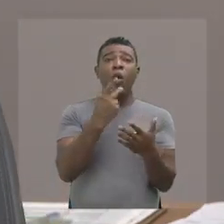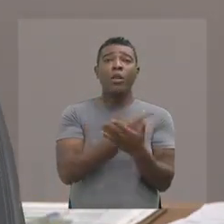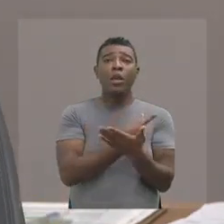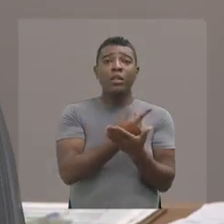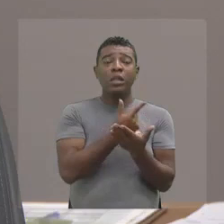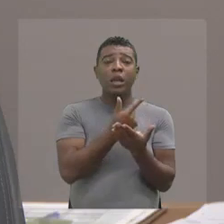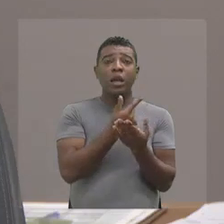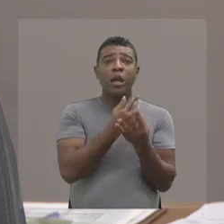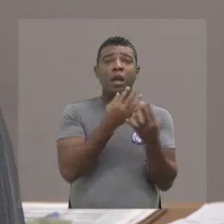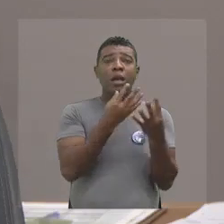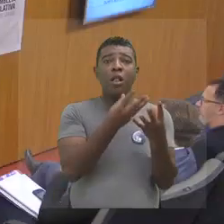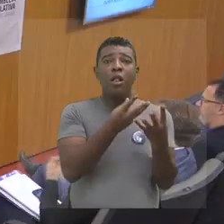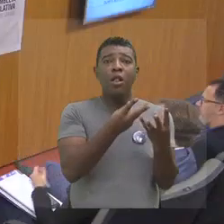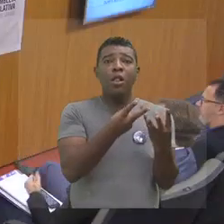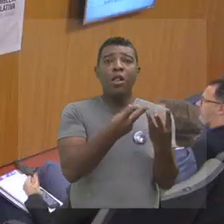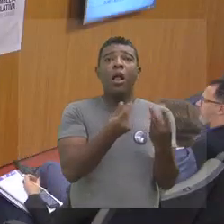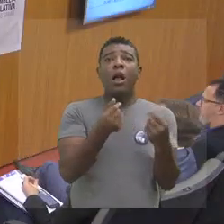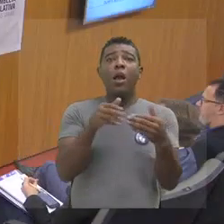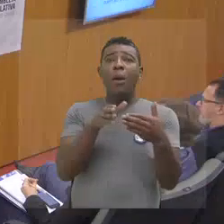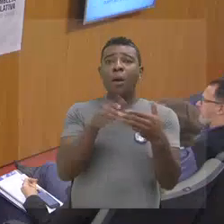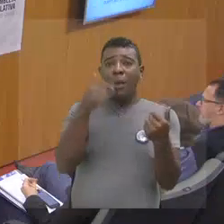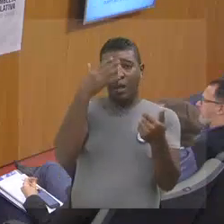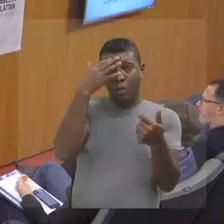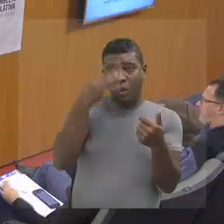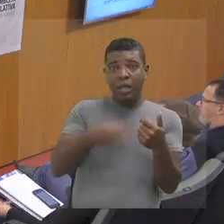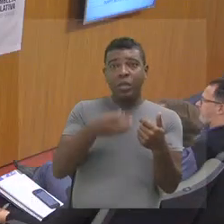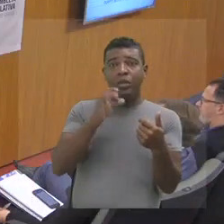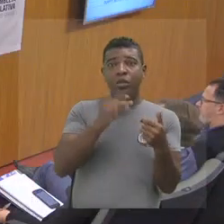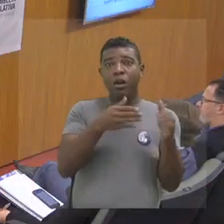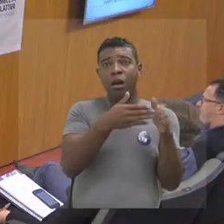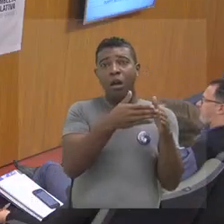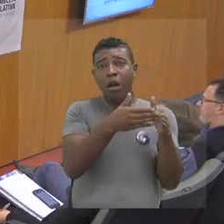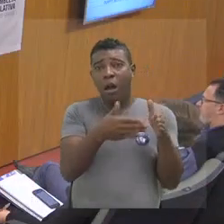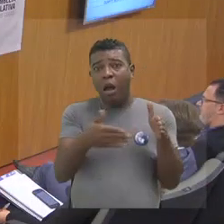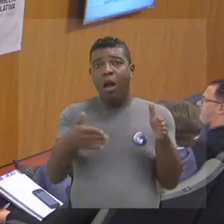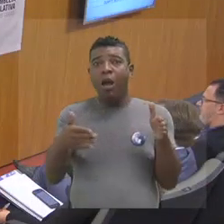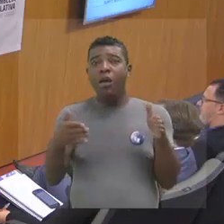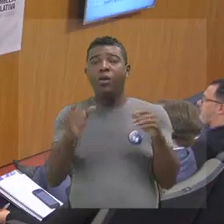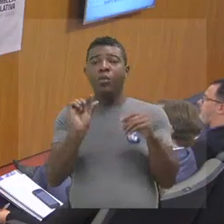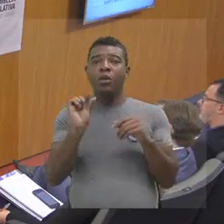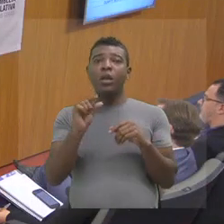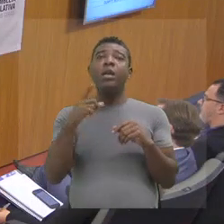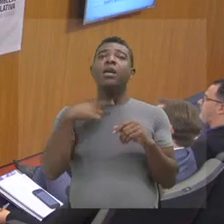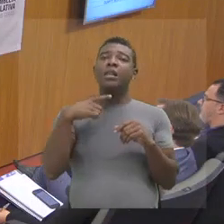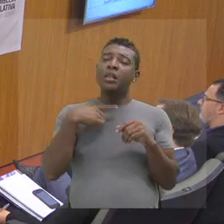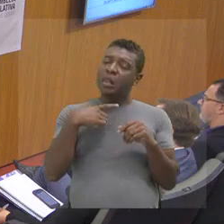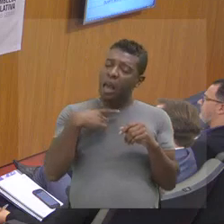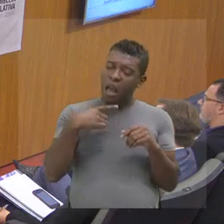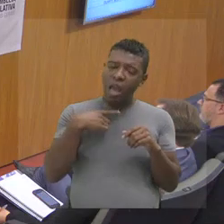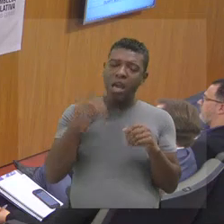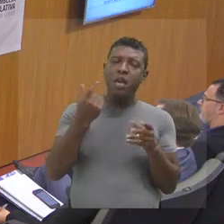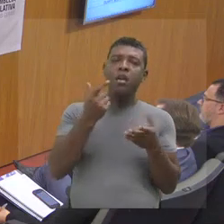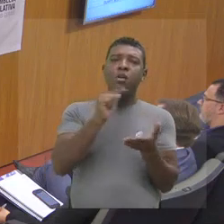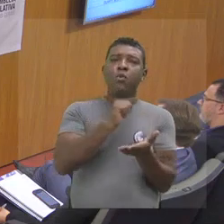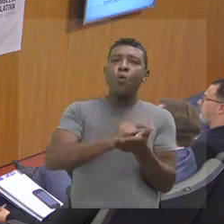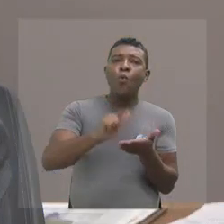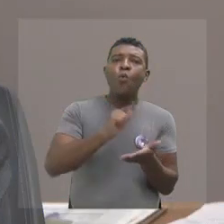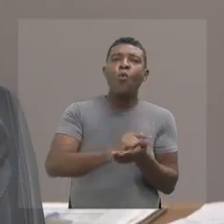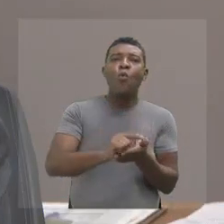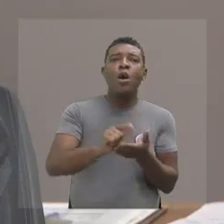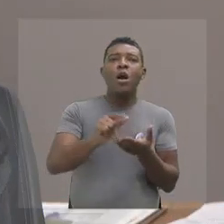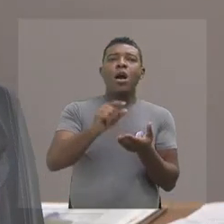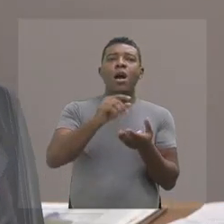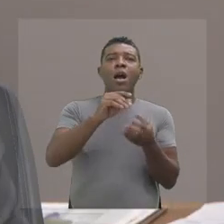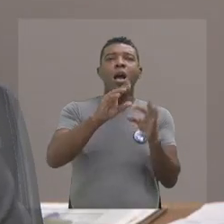para essa estender um pouquinho mas é interessante da clareza assim um esvaziamento na Secretaria de Meio Ambiente